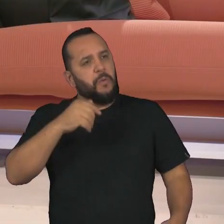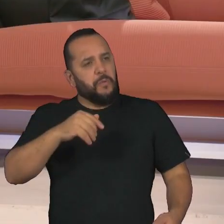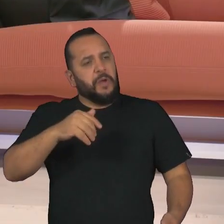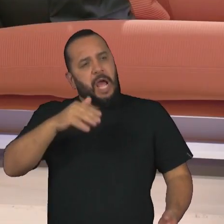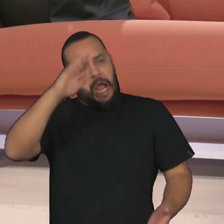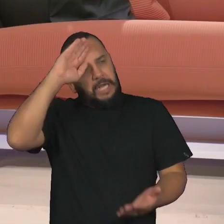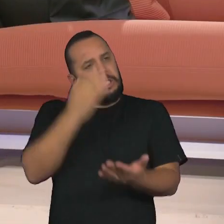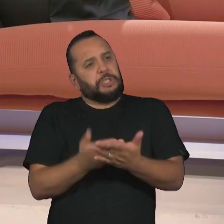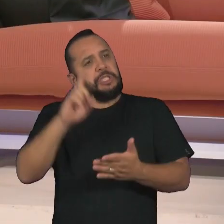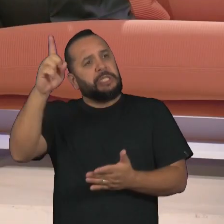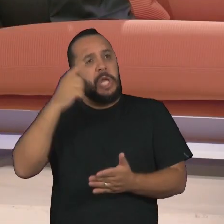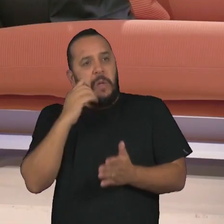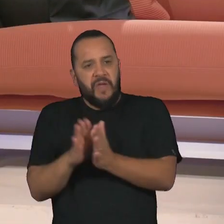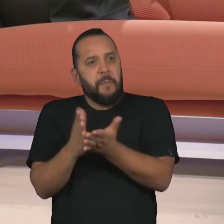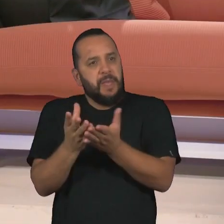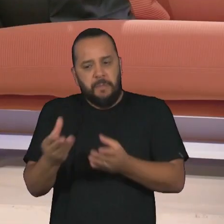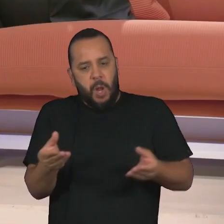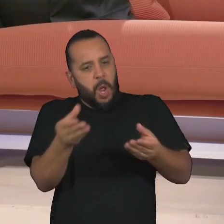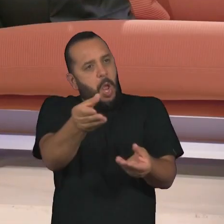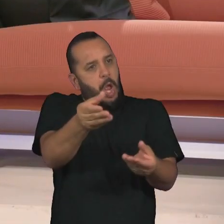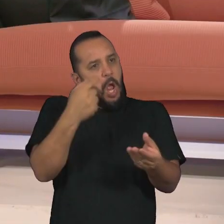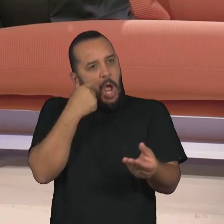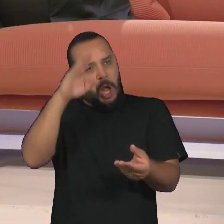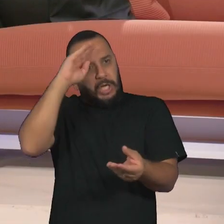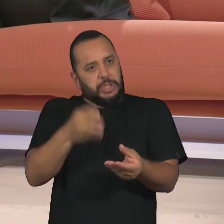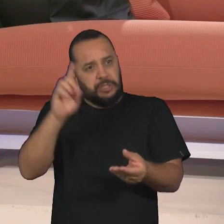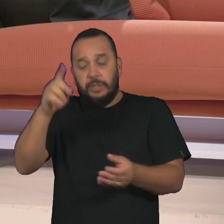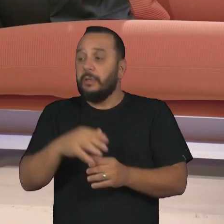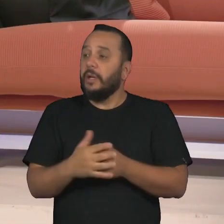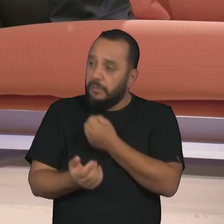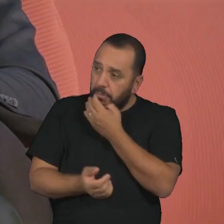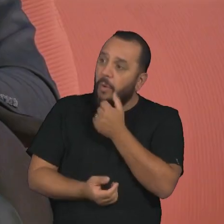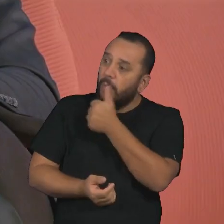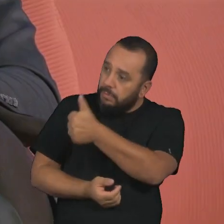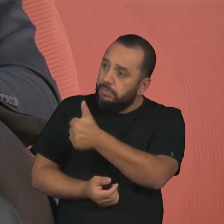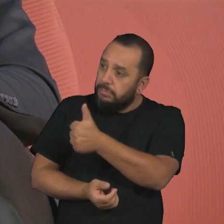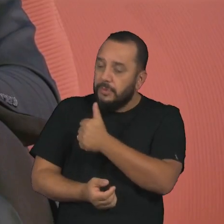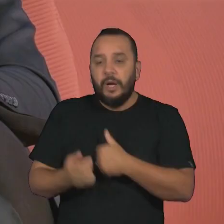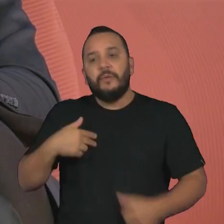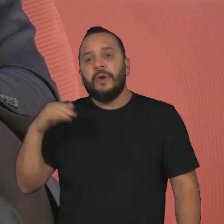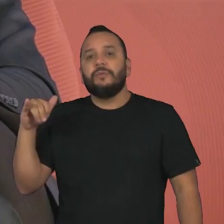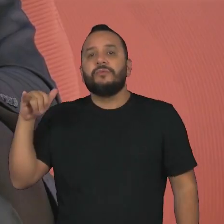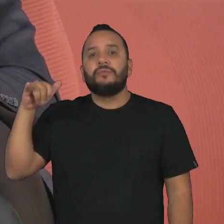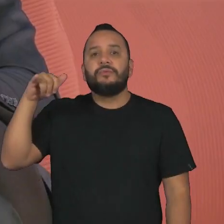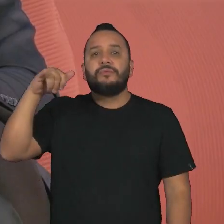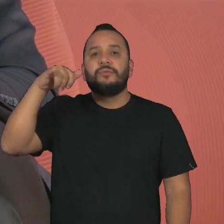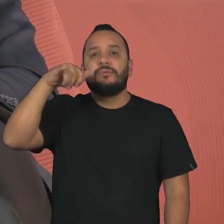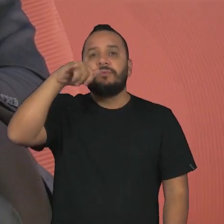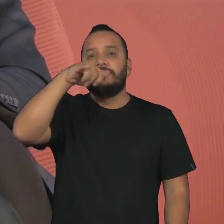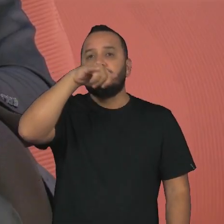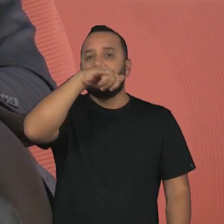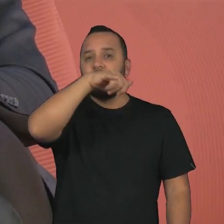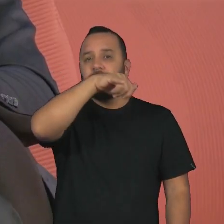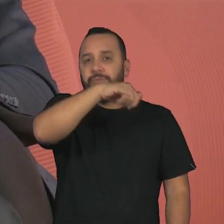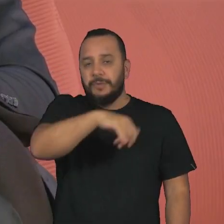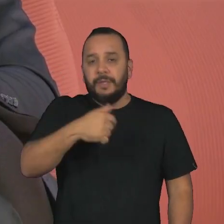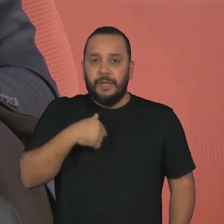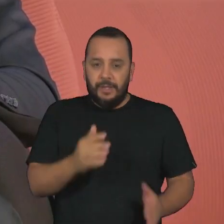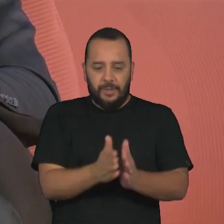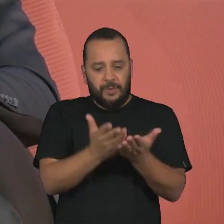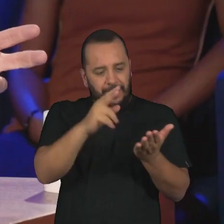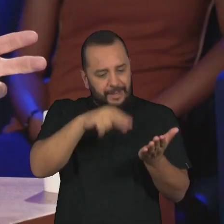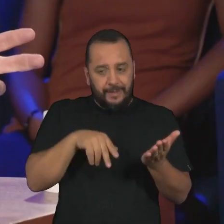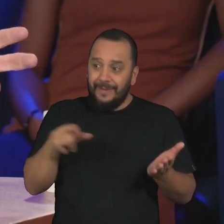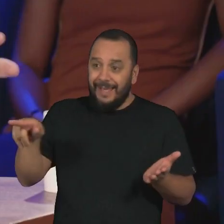e mostrou a Bíblia. Eu não tenho problema, vou falar, que bom, tal. E nisso foi o avião. E quando a gente estava indo, eu estava lendo e ele